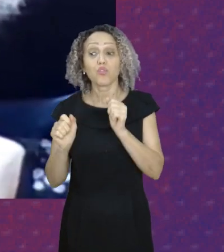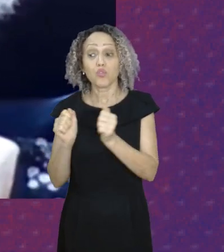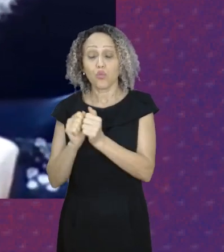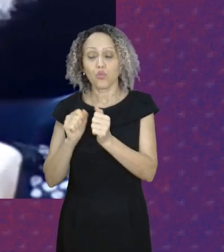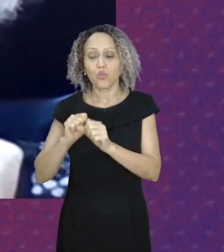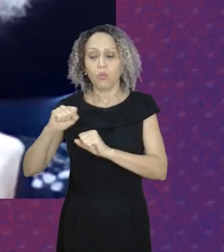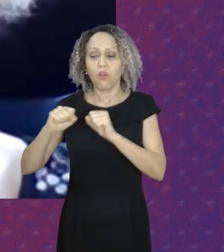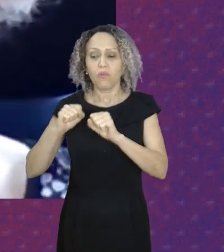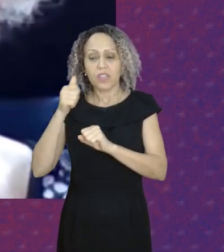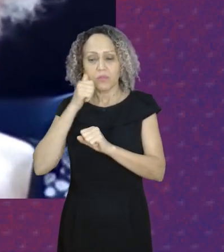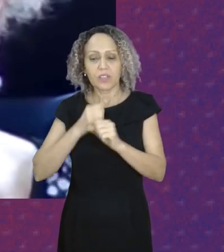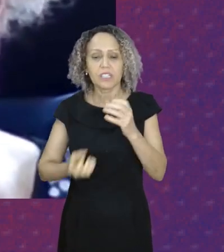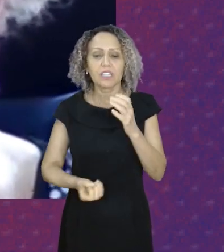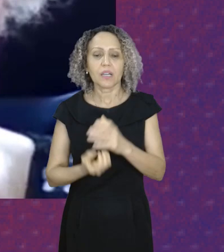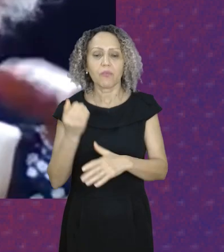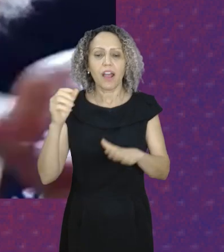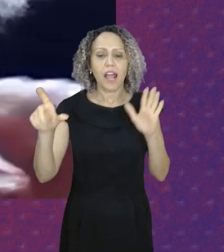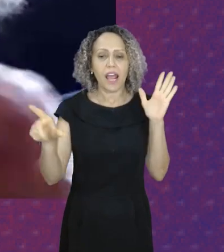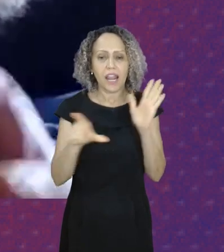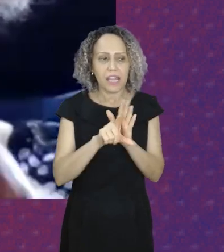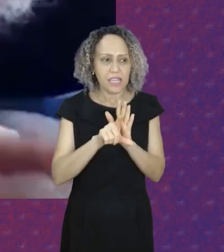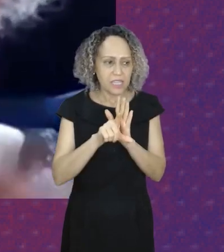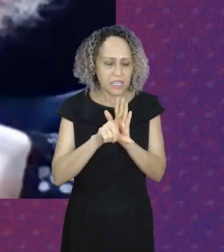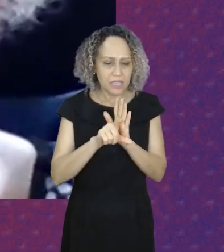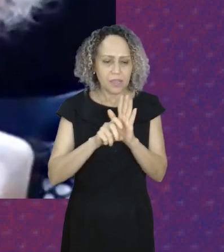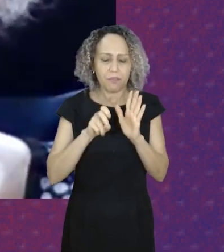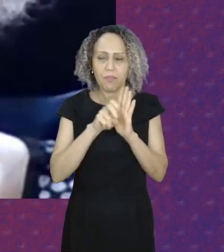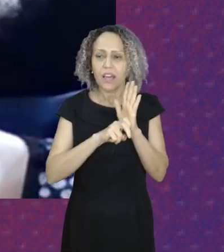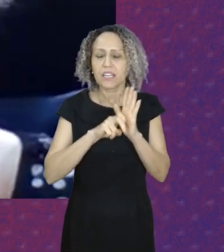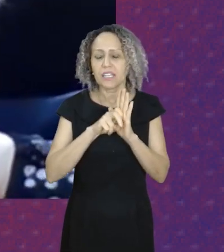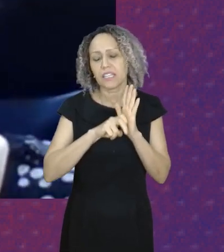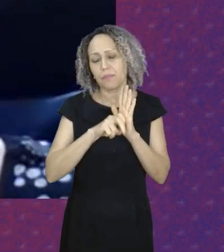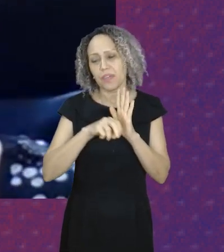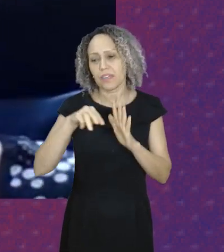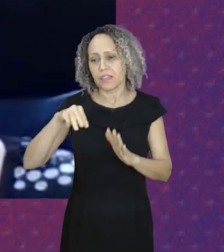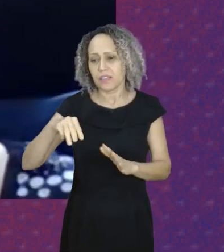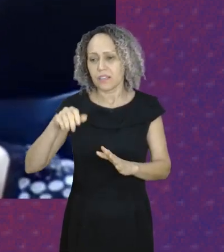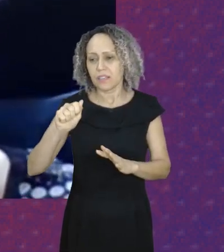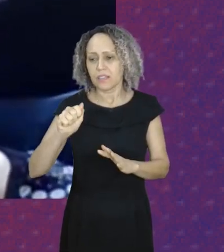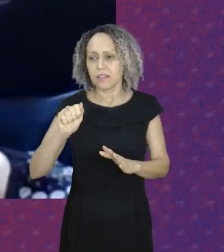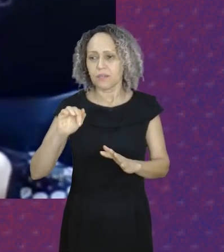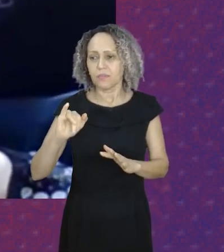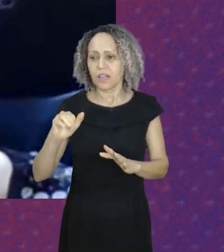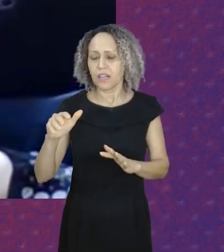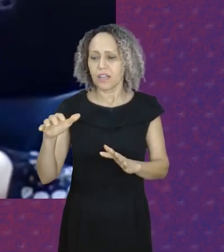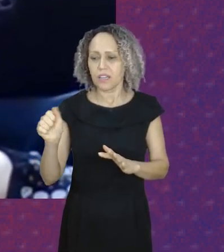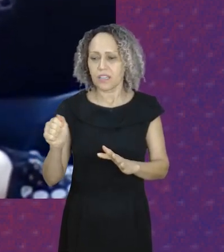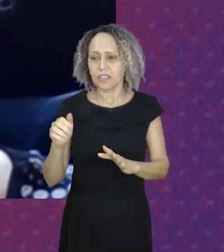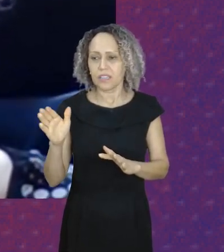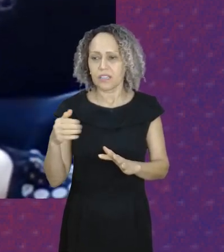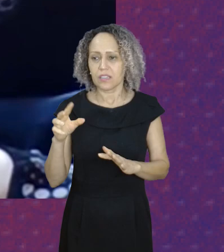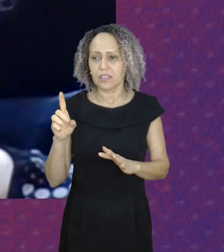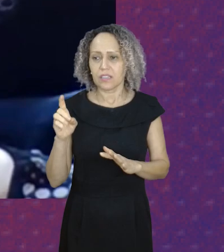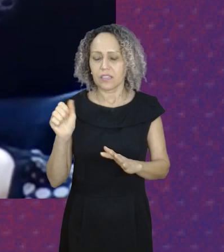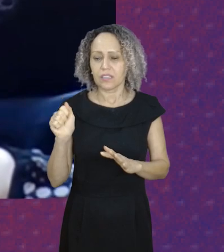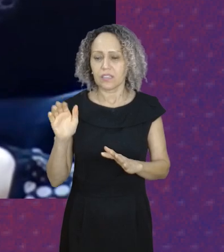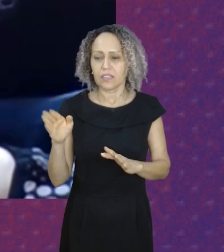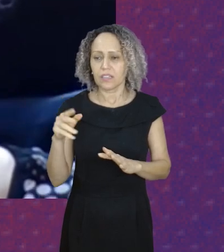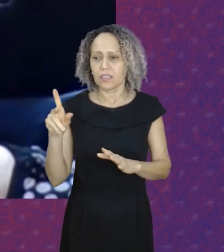E a Lei Maria da Penha foi criada... Qual é rapidamente a história da Lei Maria da Penha?